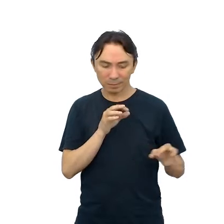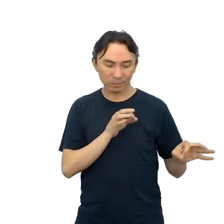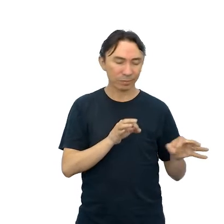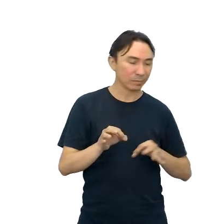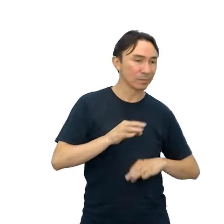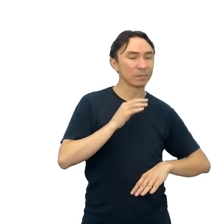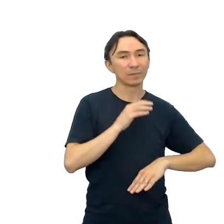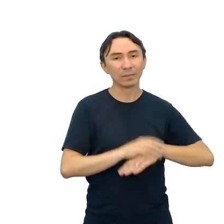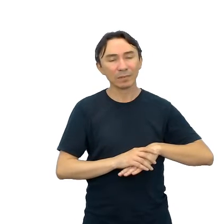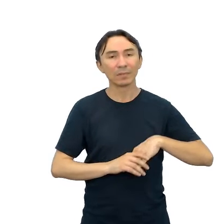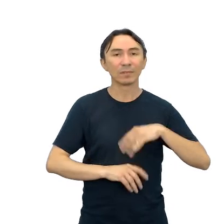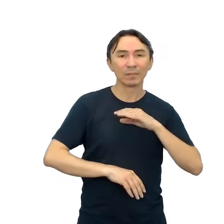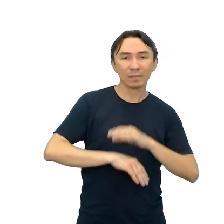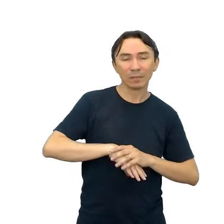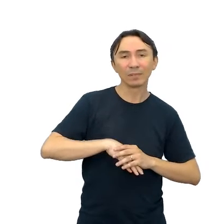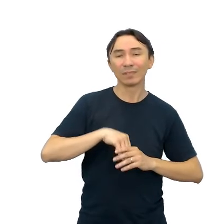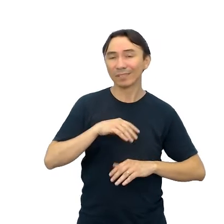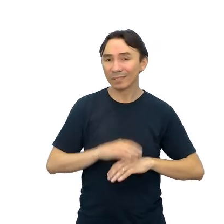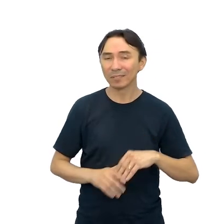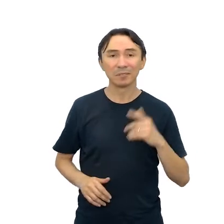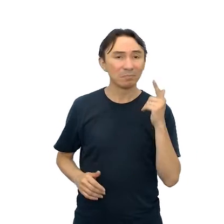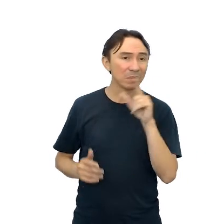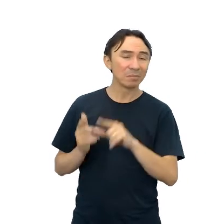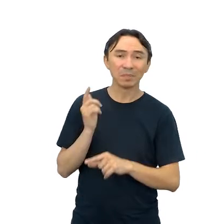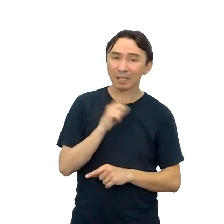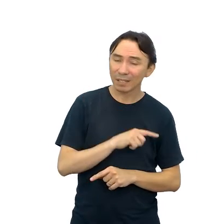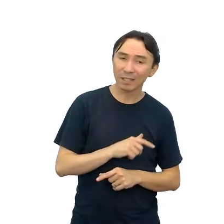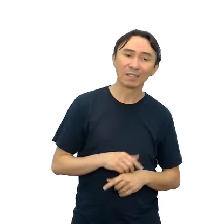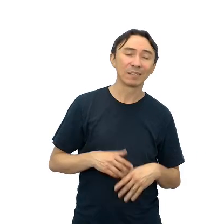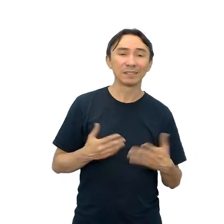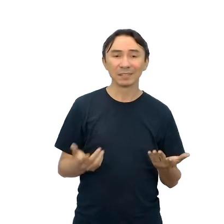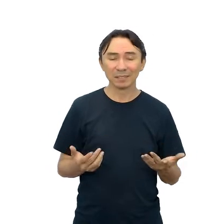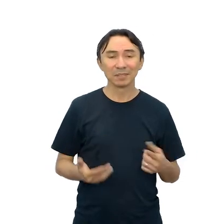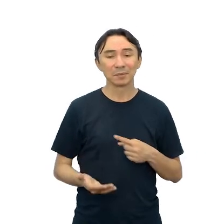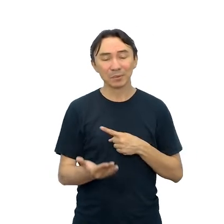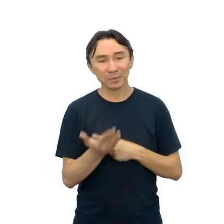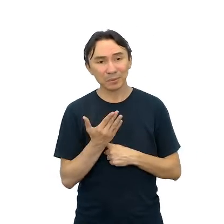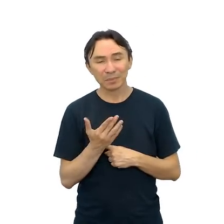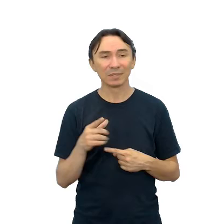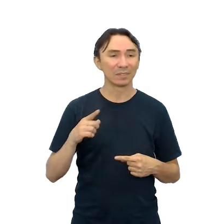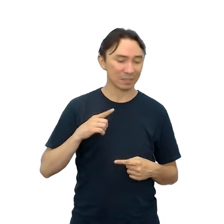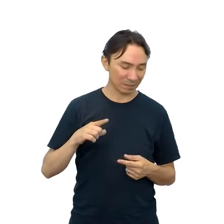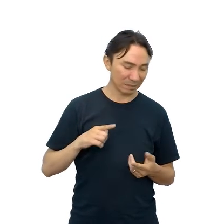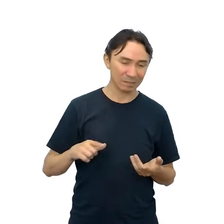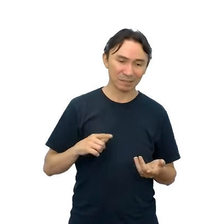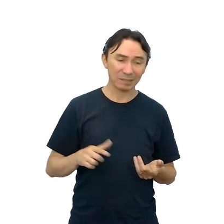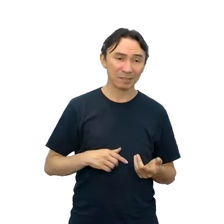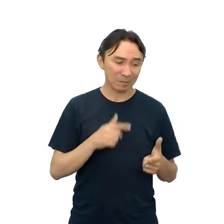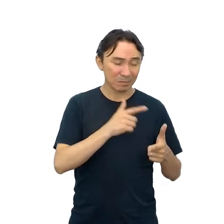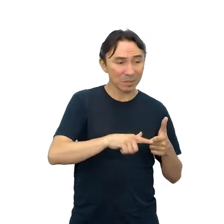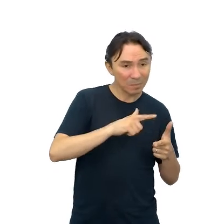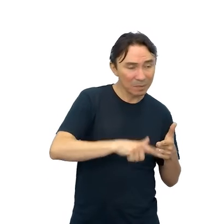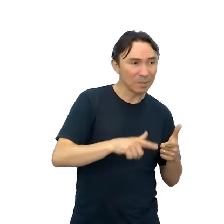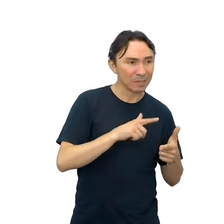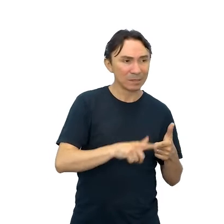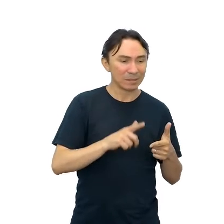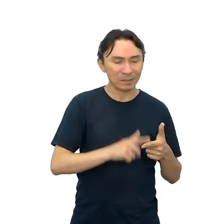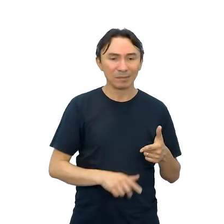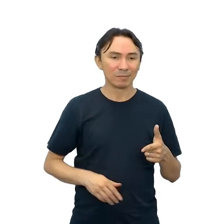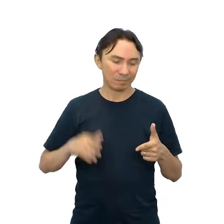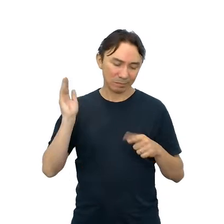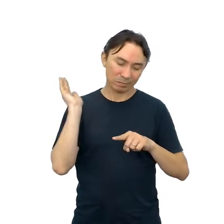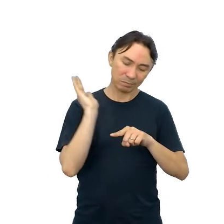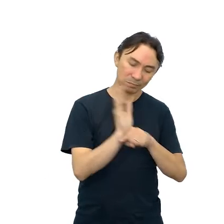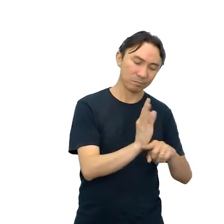nos trazer aí a resolução, né, os caminhos para a resolução, né, em